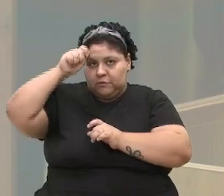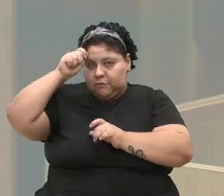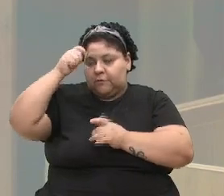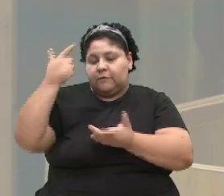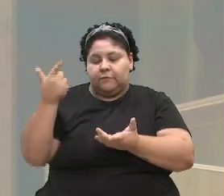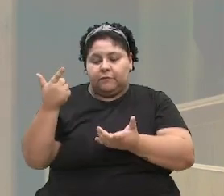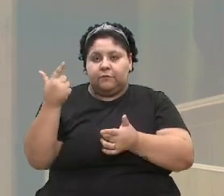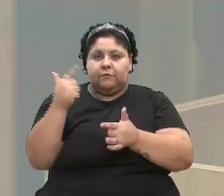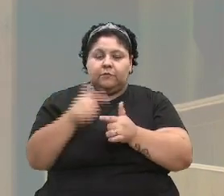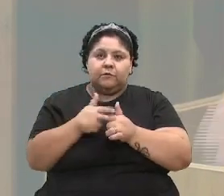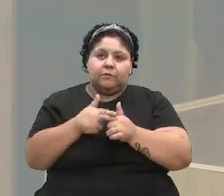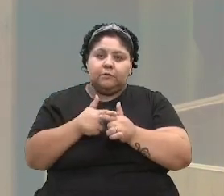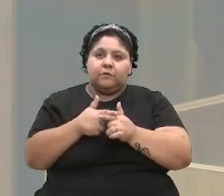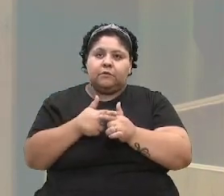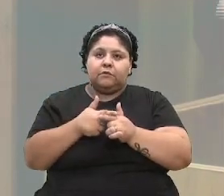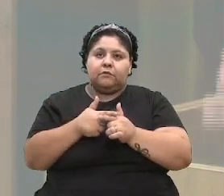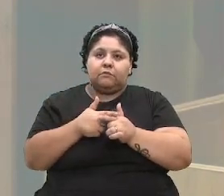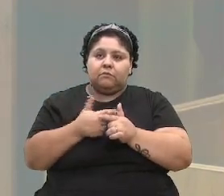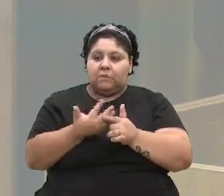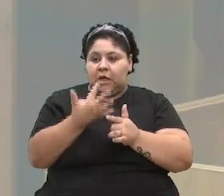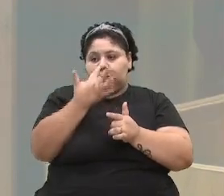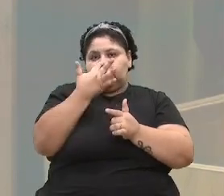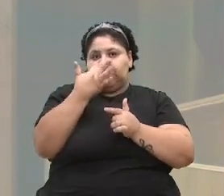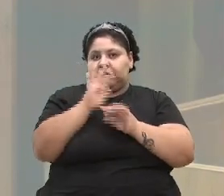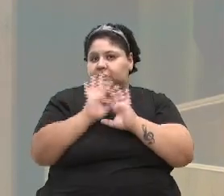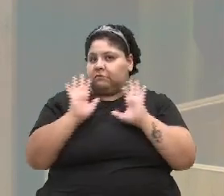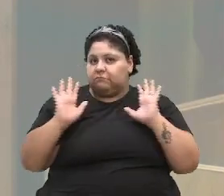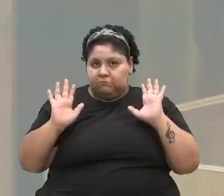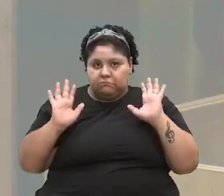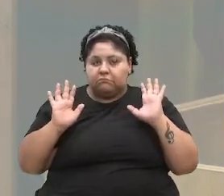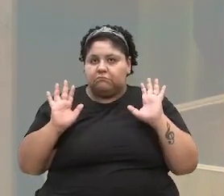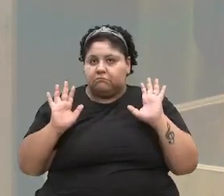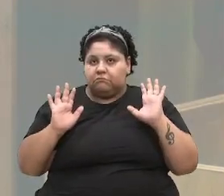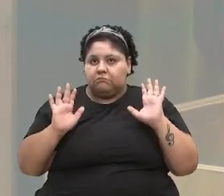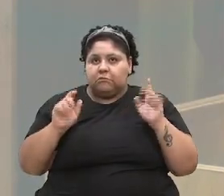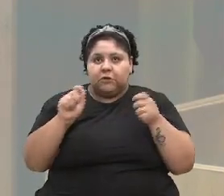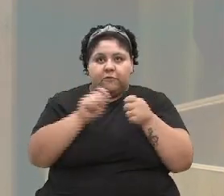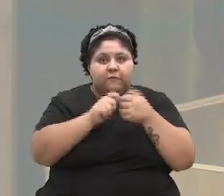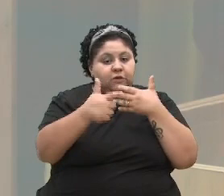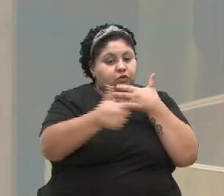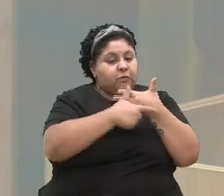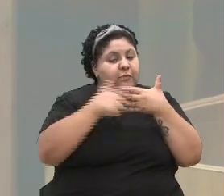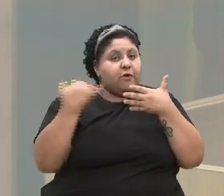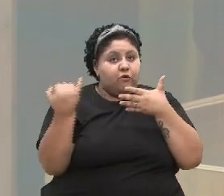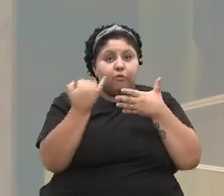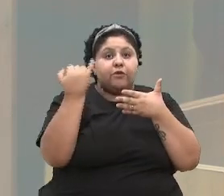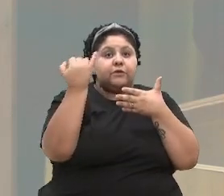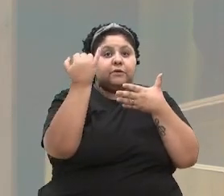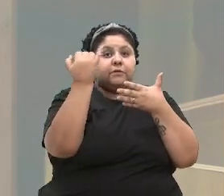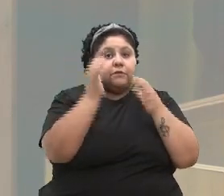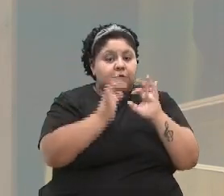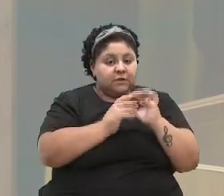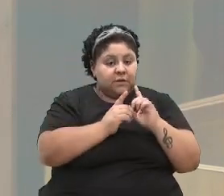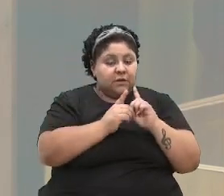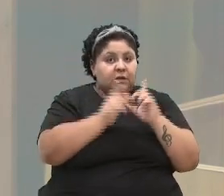nutro admiração, né? Enfim, acho que ele cumpre um papel importante que a democracia